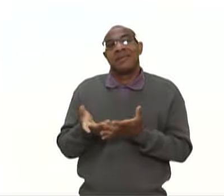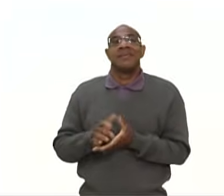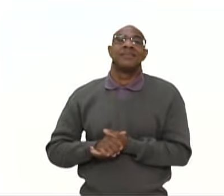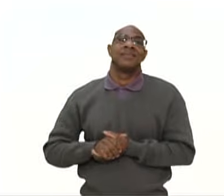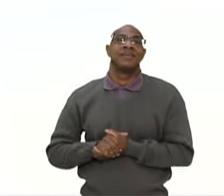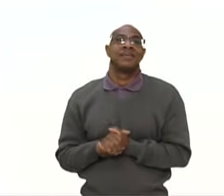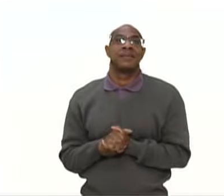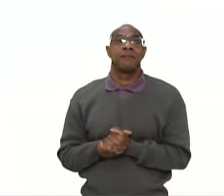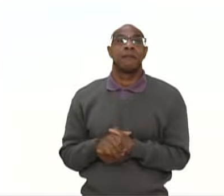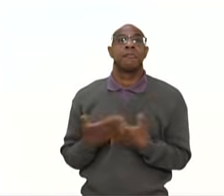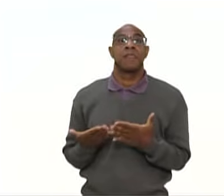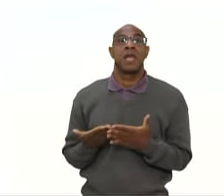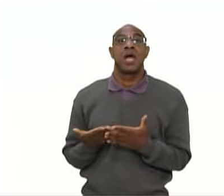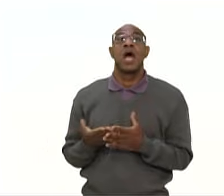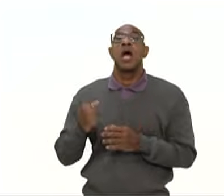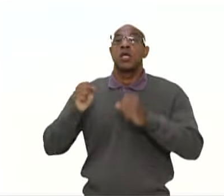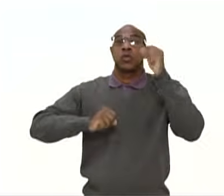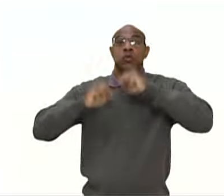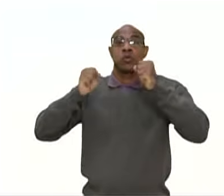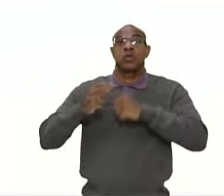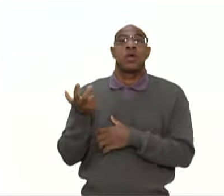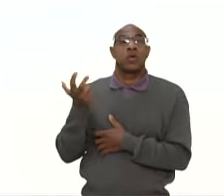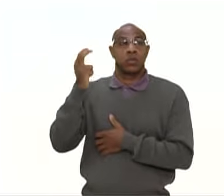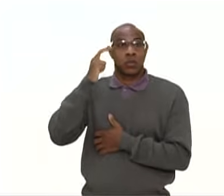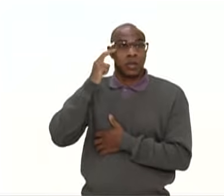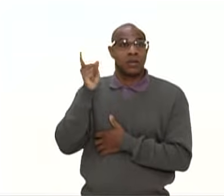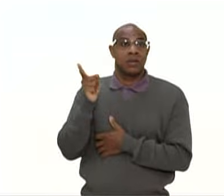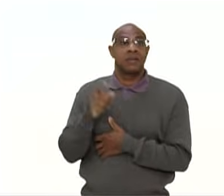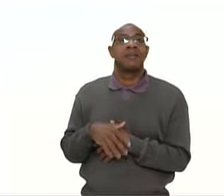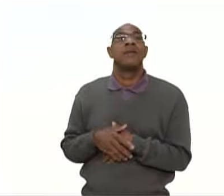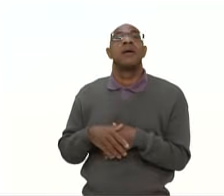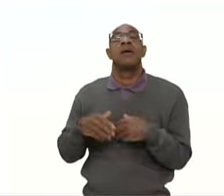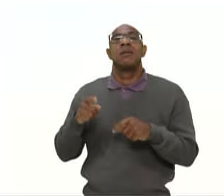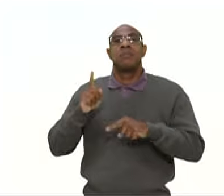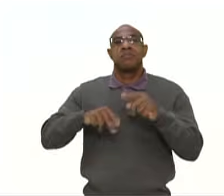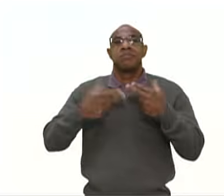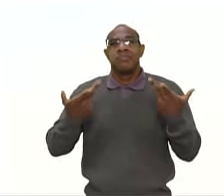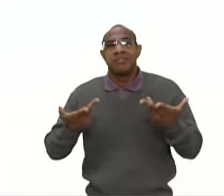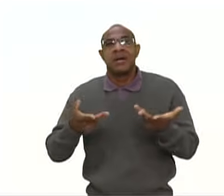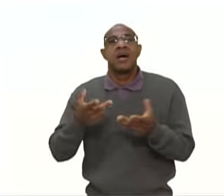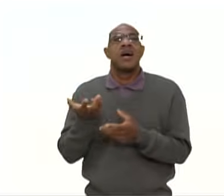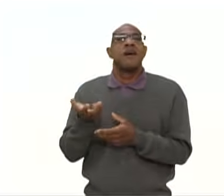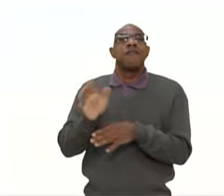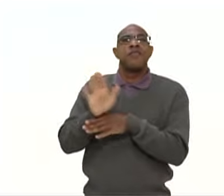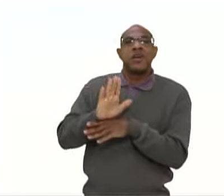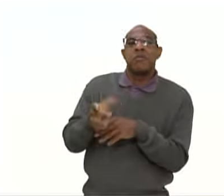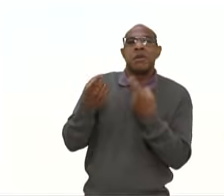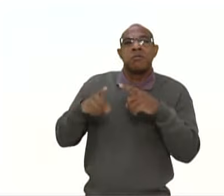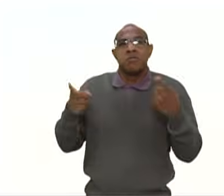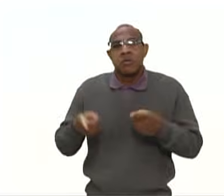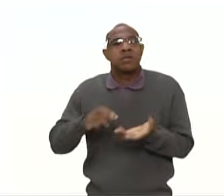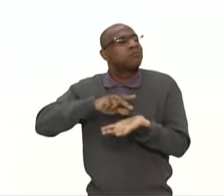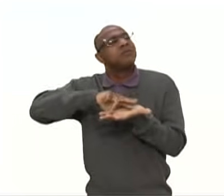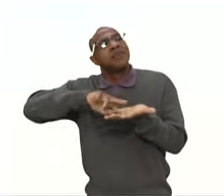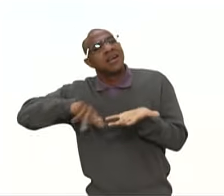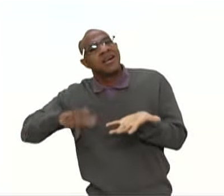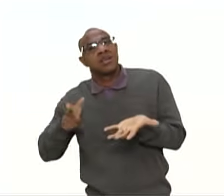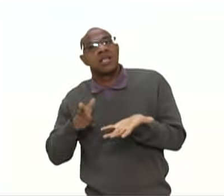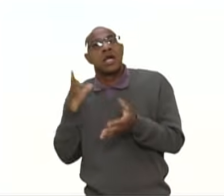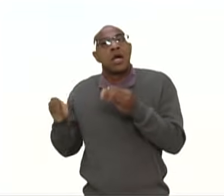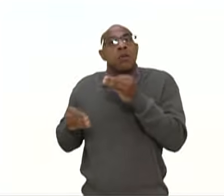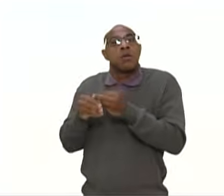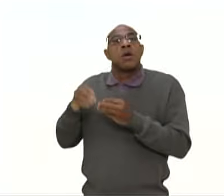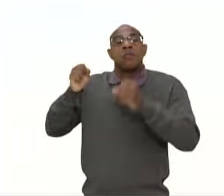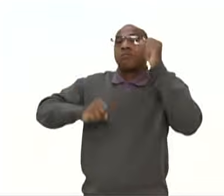né? Então, vamos continuar. Os produtos culturais, filmes, músicas, etc., se assemelham aos